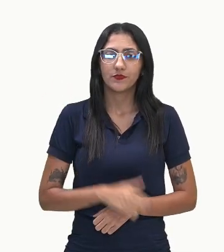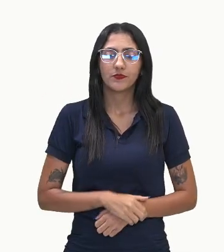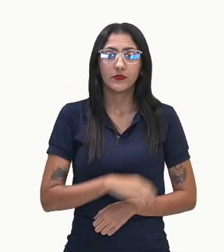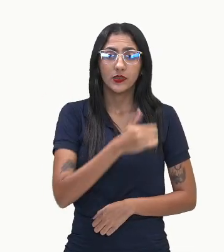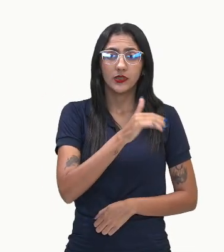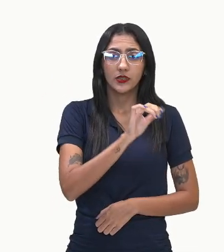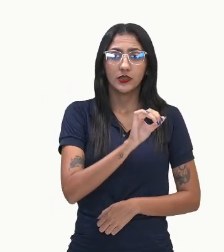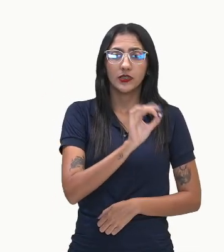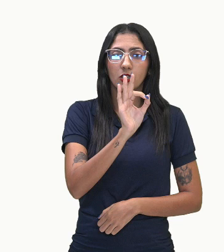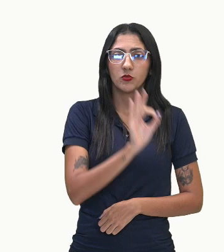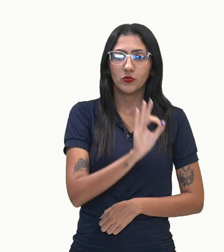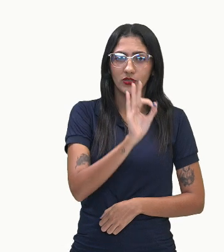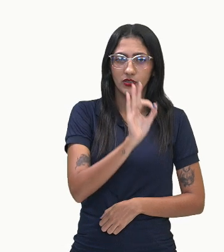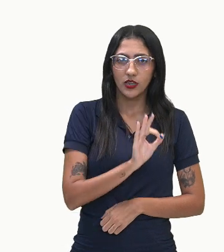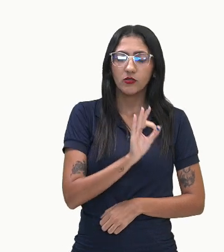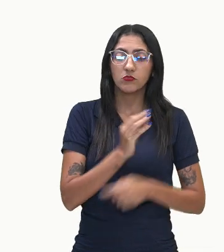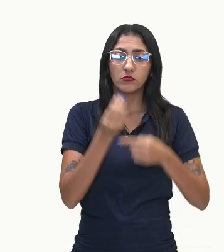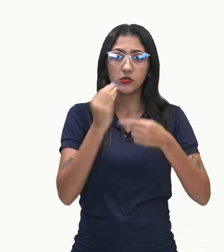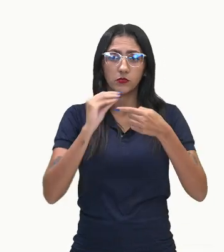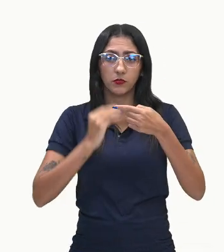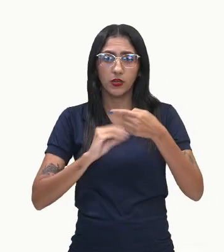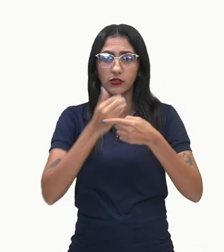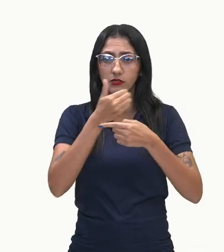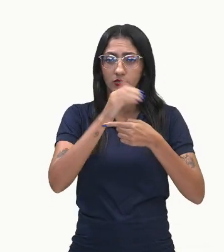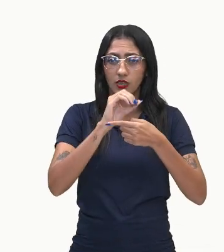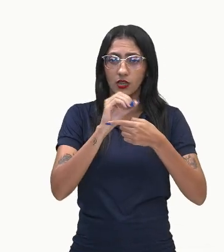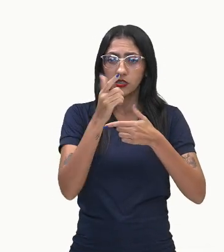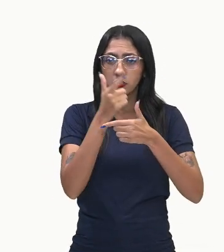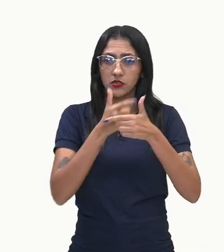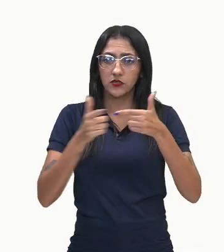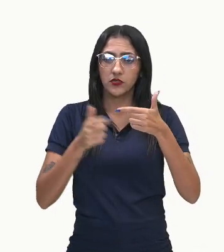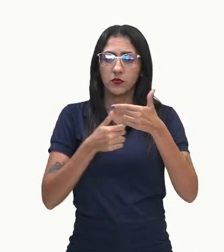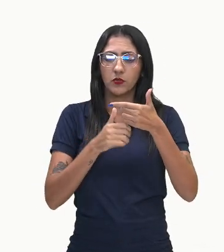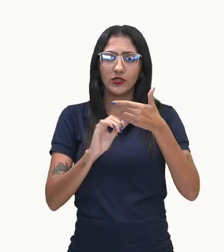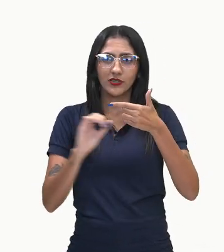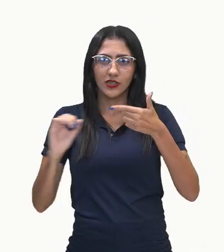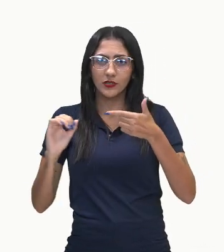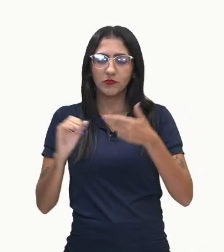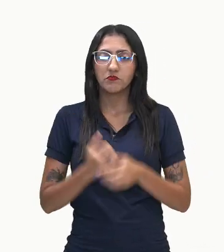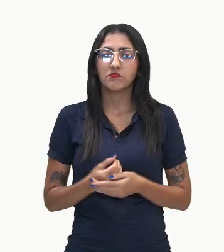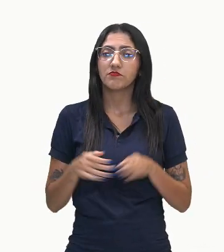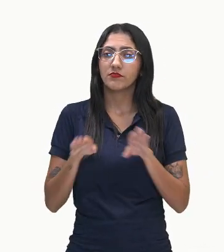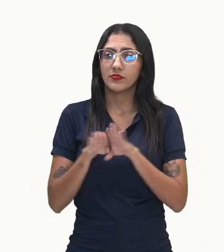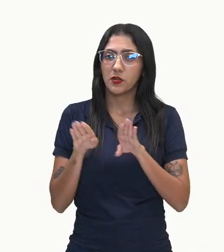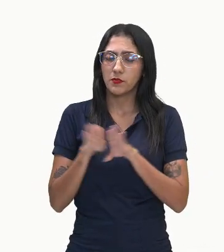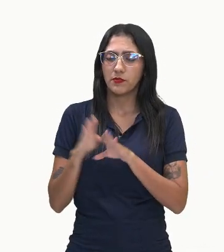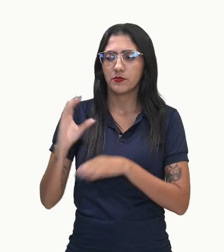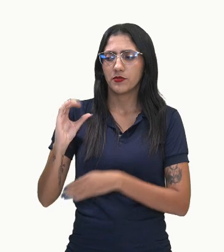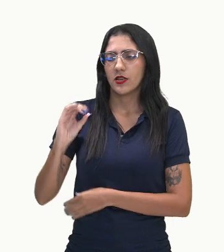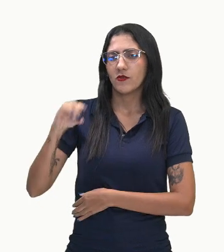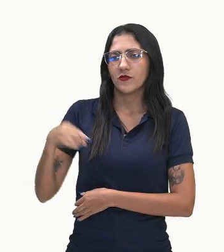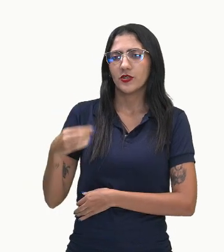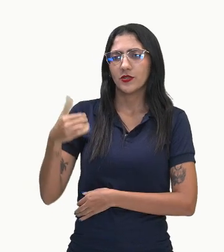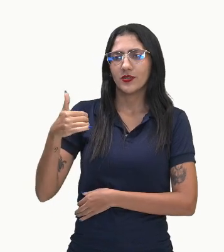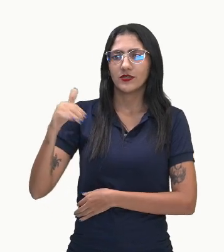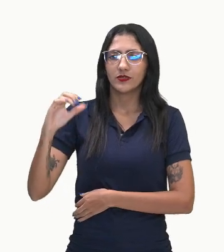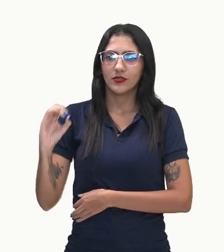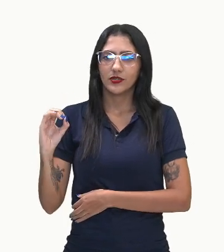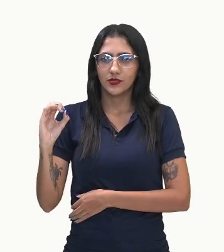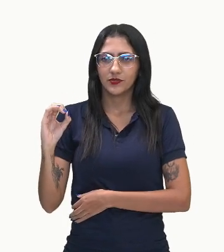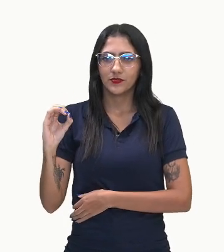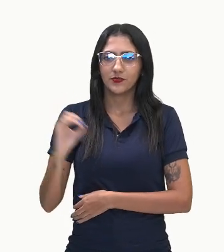10%, 10 dividido por 100, e 10 dividido por 100 é a mesma coisa que 0,1